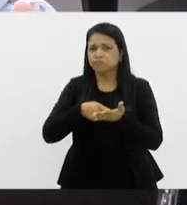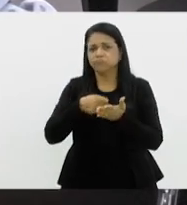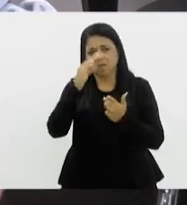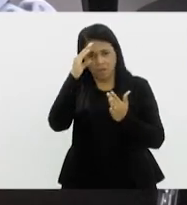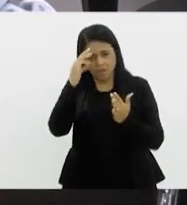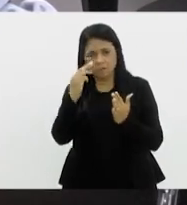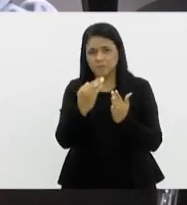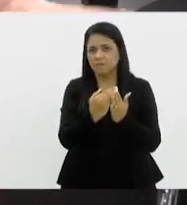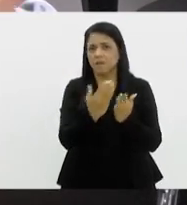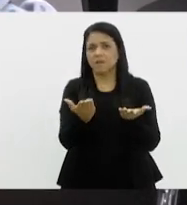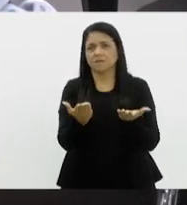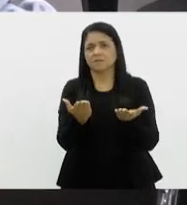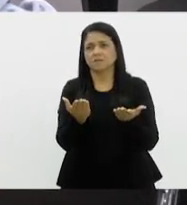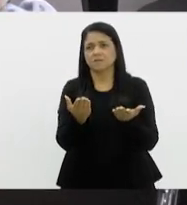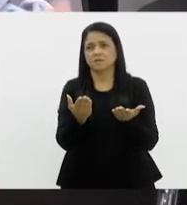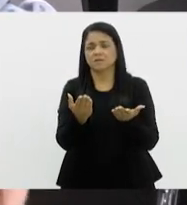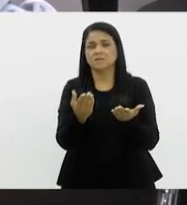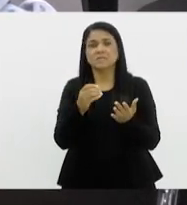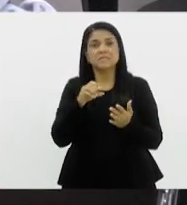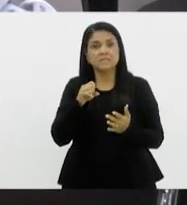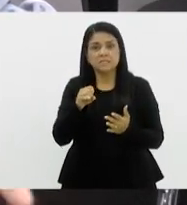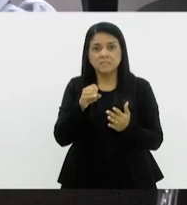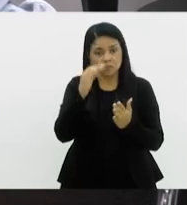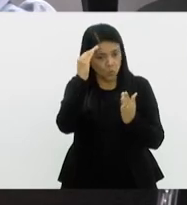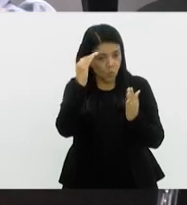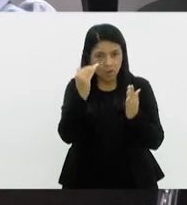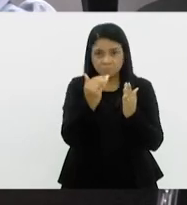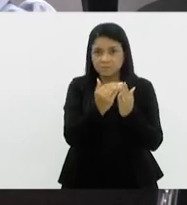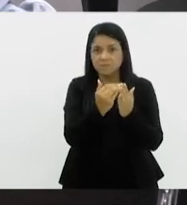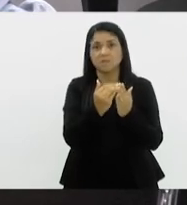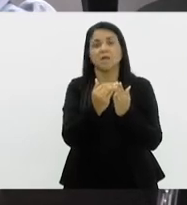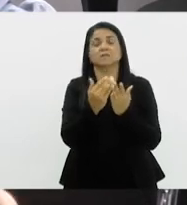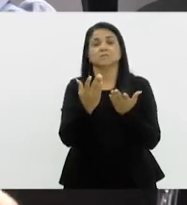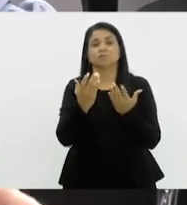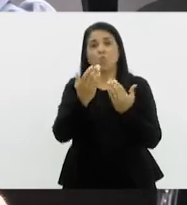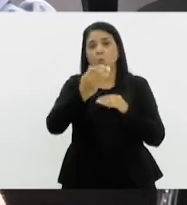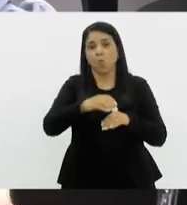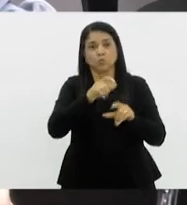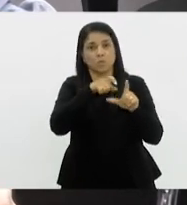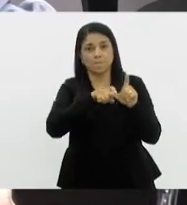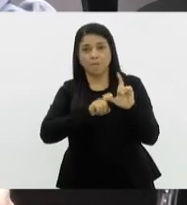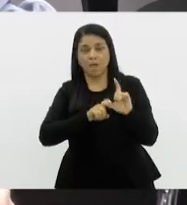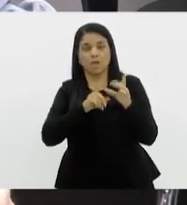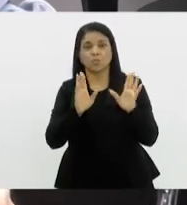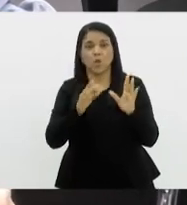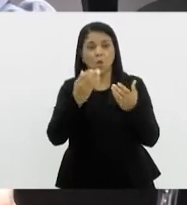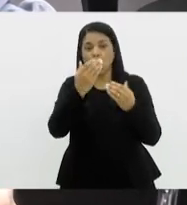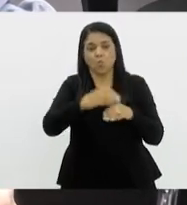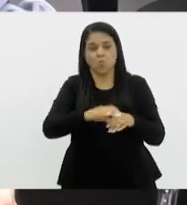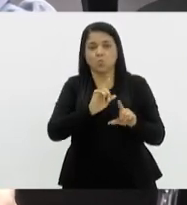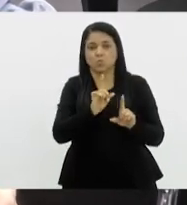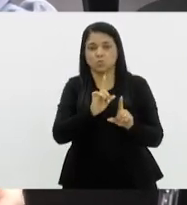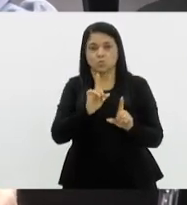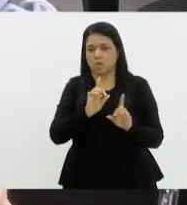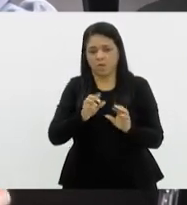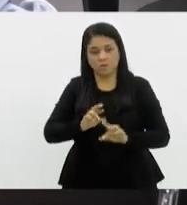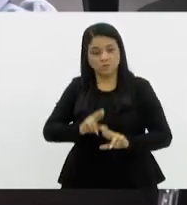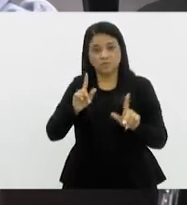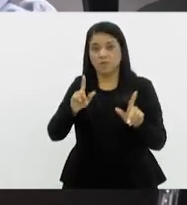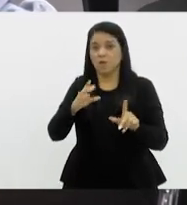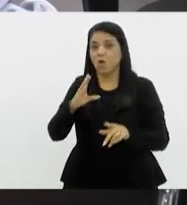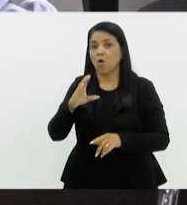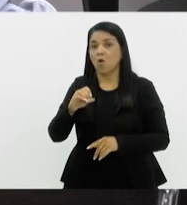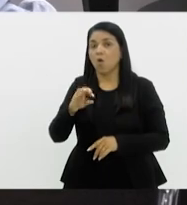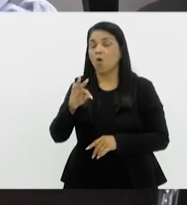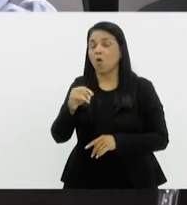não cumprida, você vai à justiça, se suspende o concurso, tá, etc, etc. Mas nesse caso não é para o concurso, esse caso é uma cota para cargo. Sim,